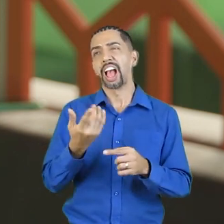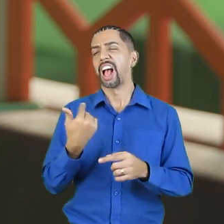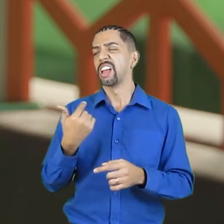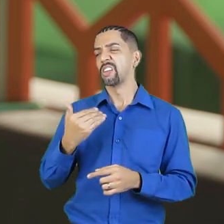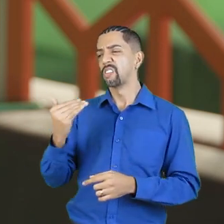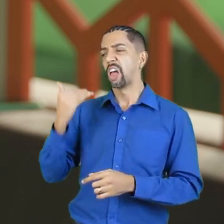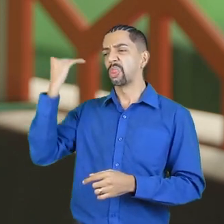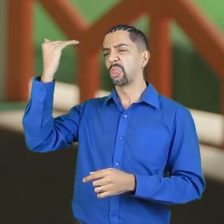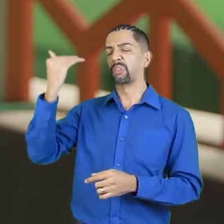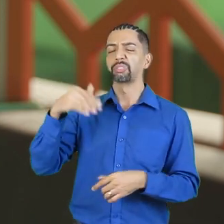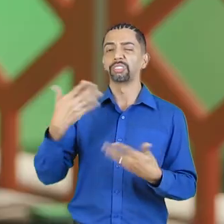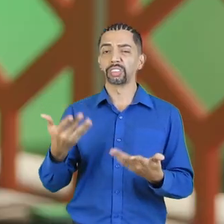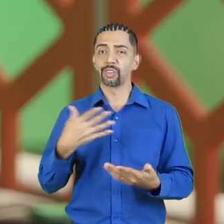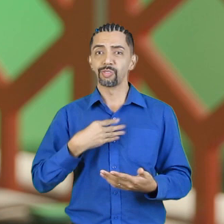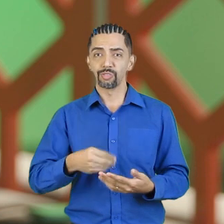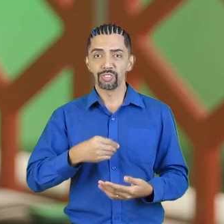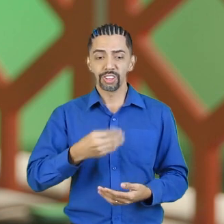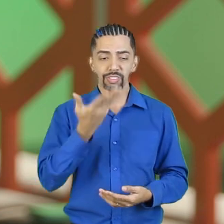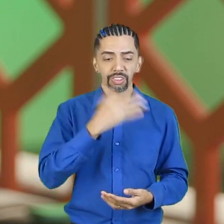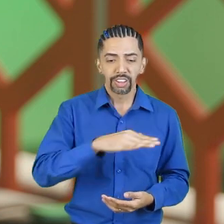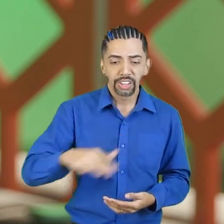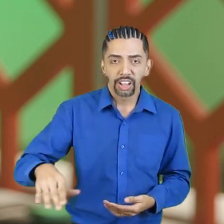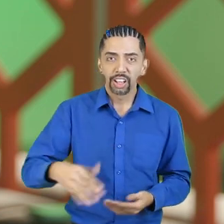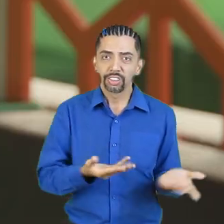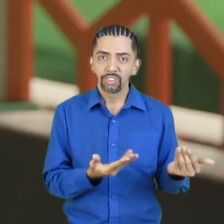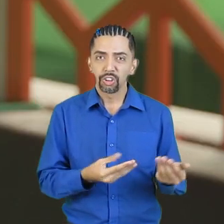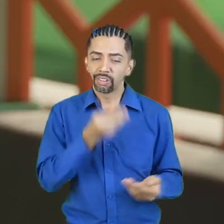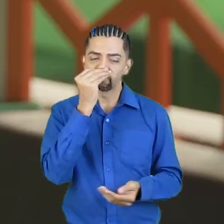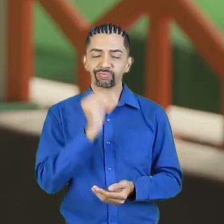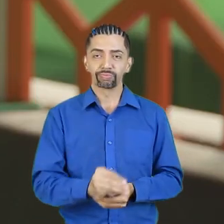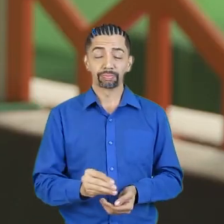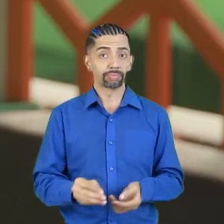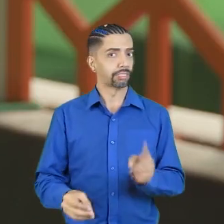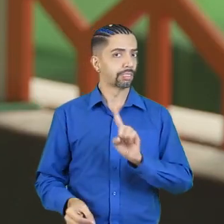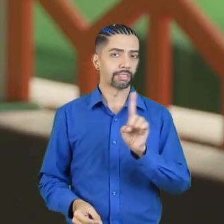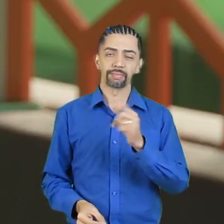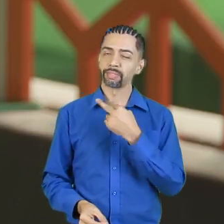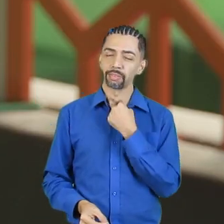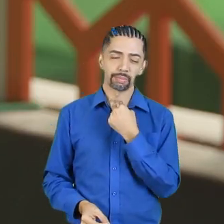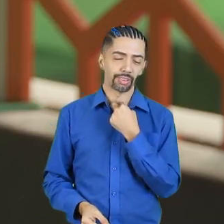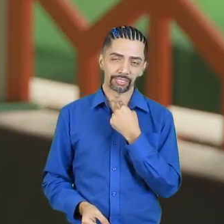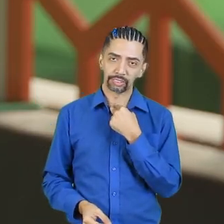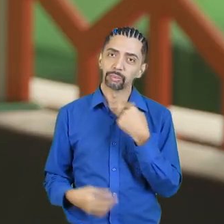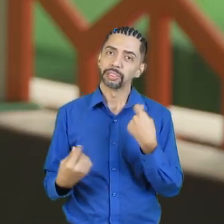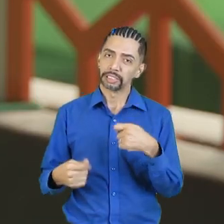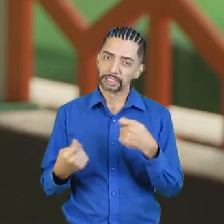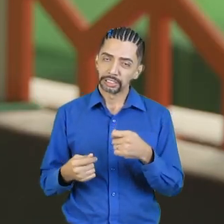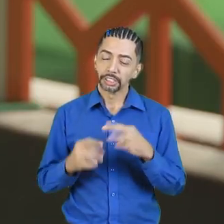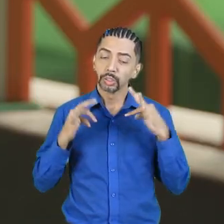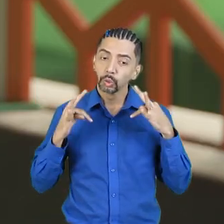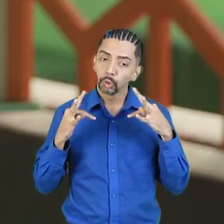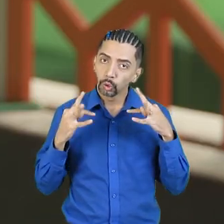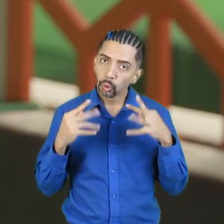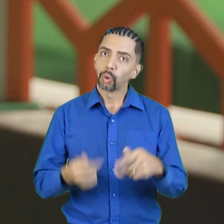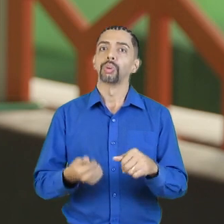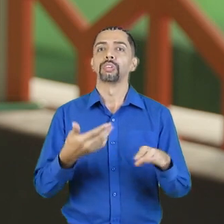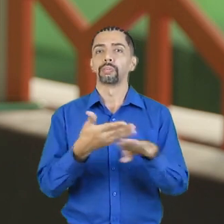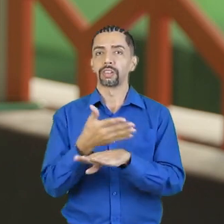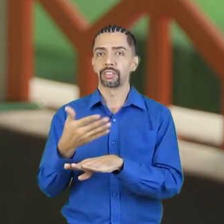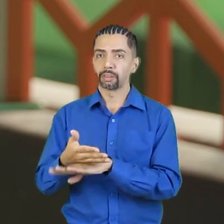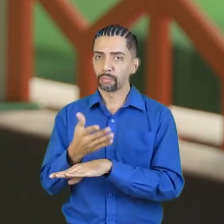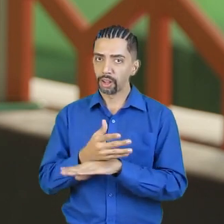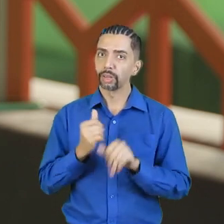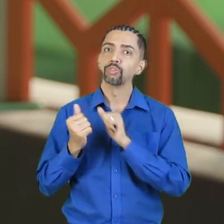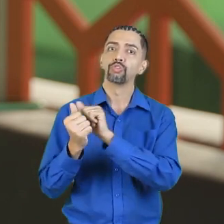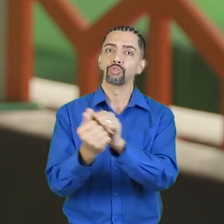ouvir as crianças, jovens. Não podemos cometer esse erro. É necessário que todos participem, porque as ações a serem tomadas